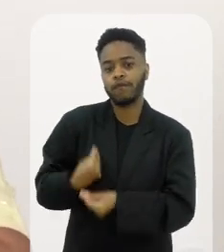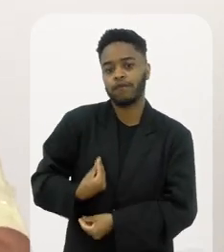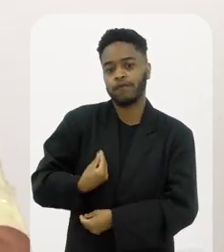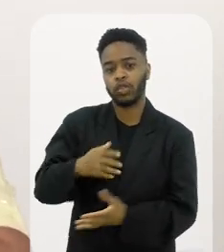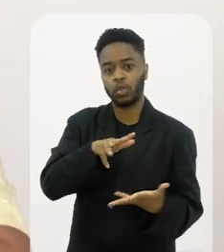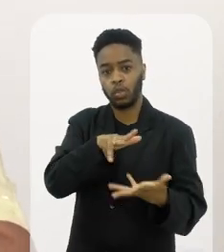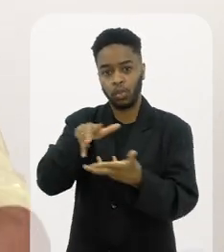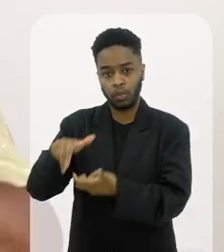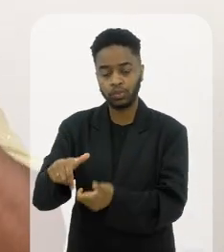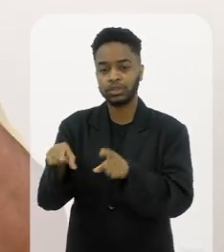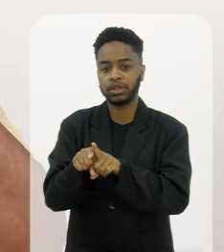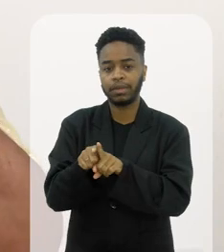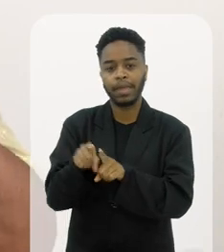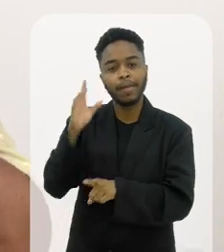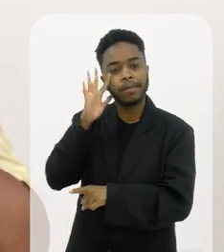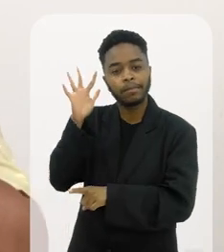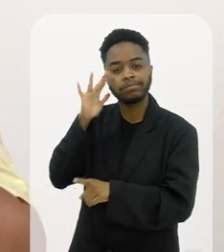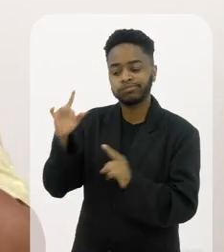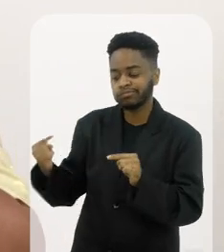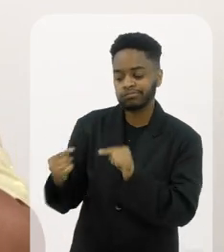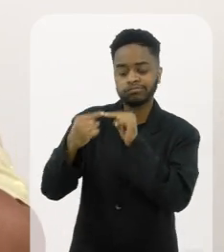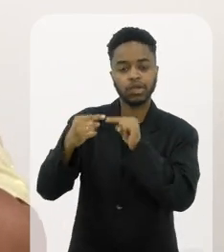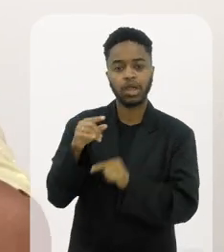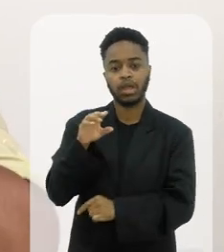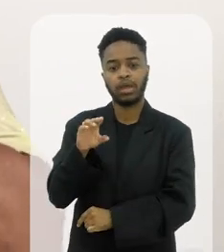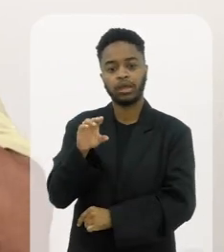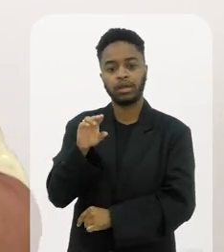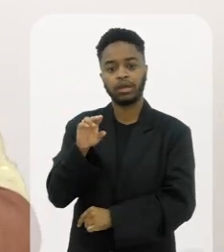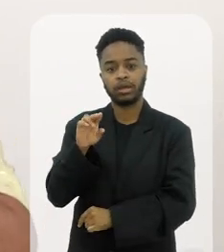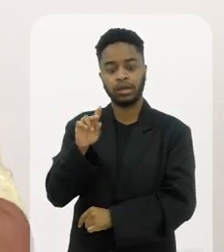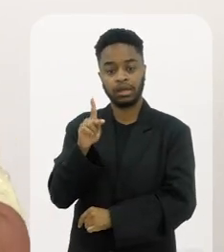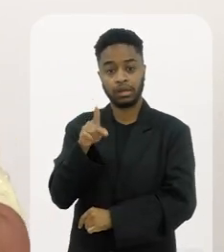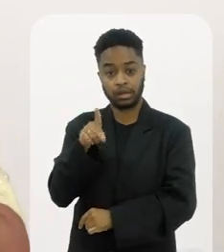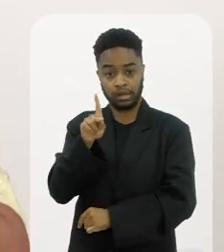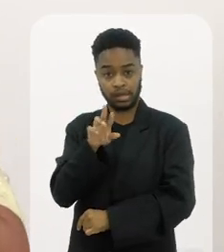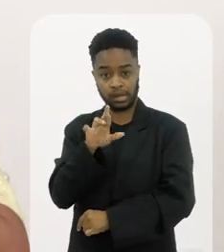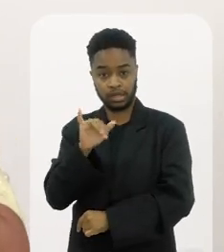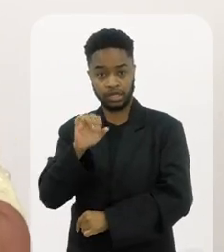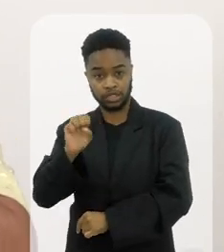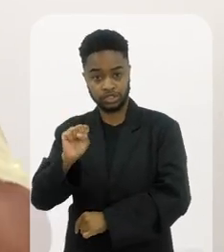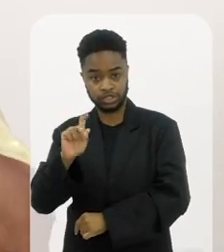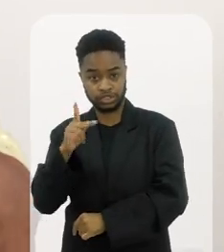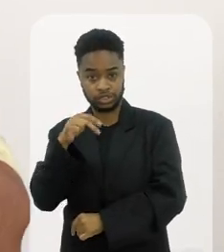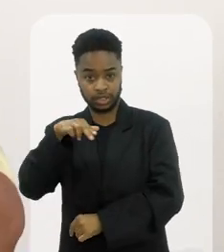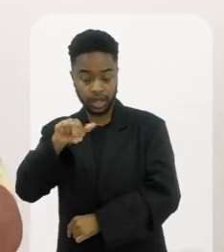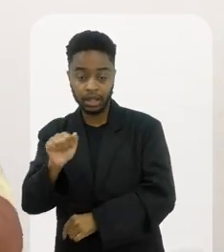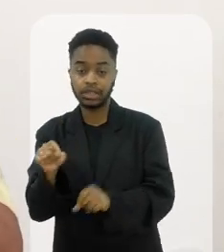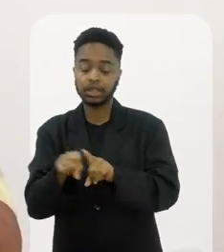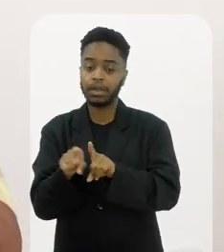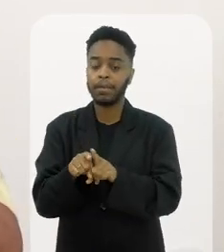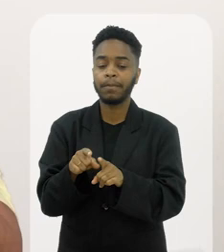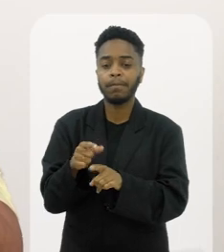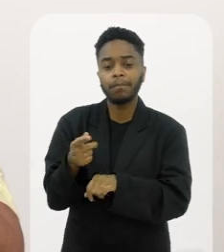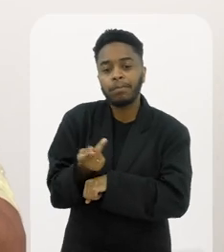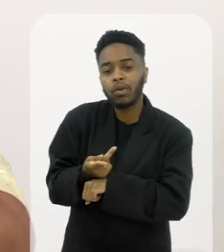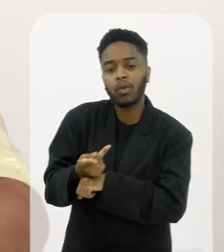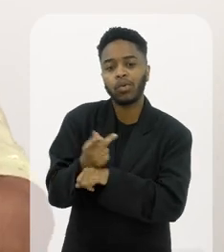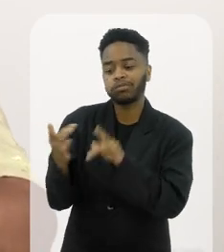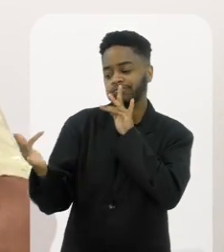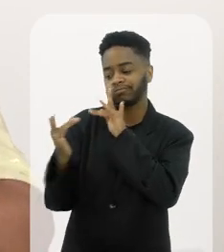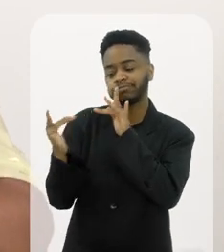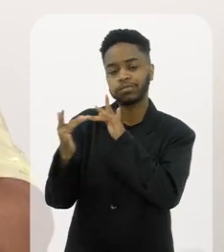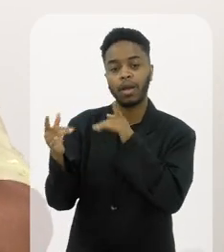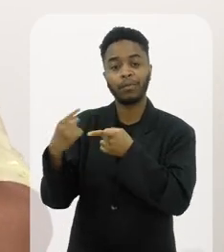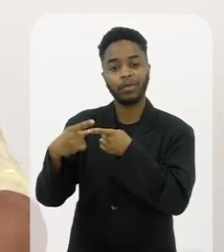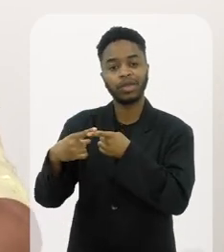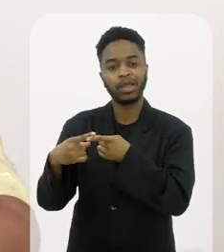nesse mundo, se elevando a essa consciência de Krishna, buscando o mundo espiritual e buscando o serviço devocional, que é isso